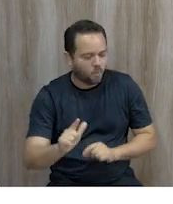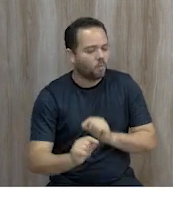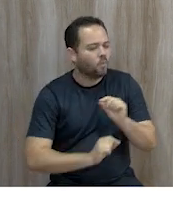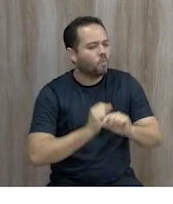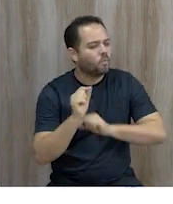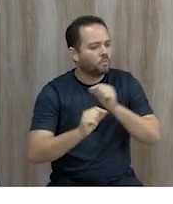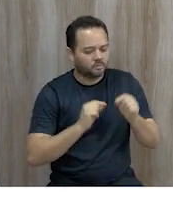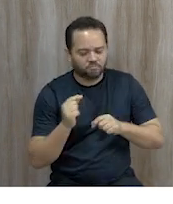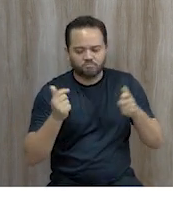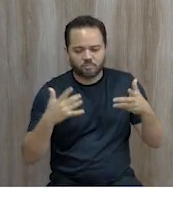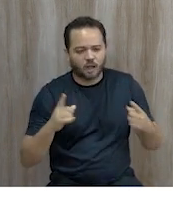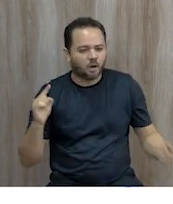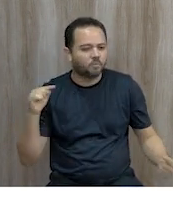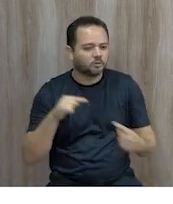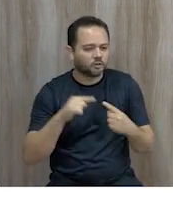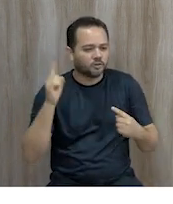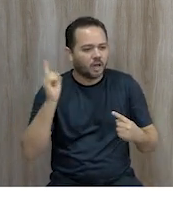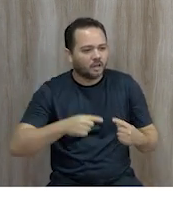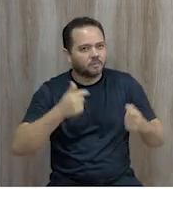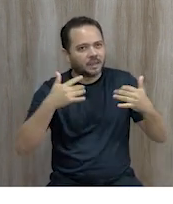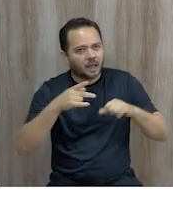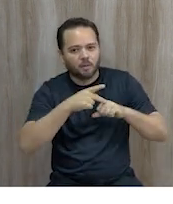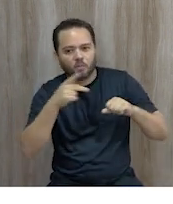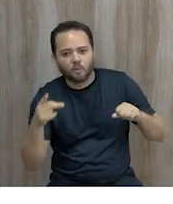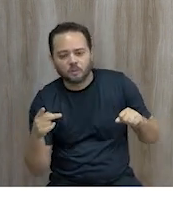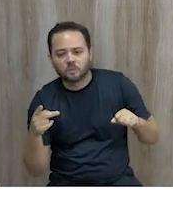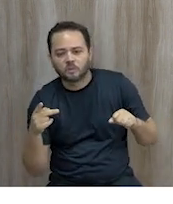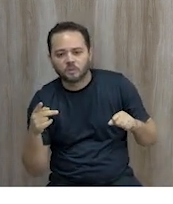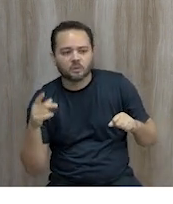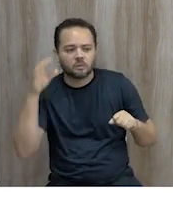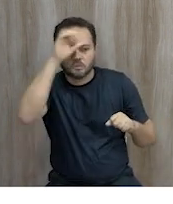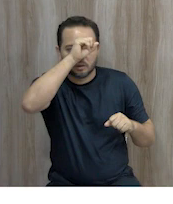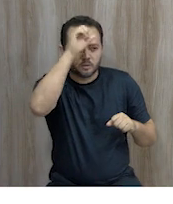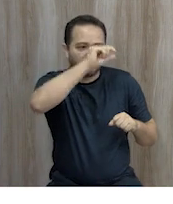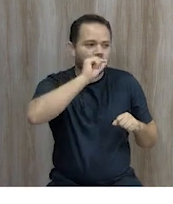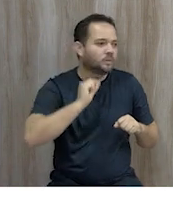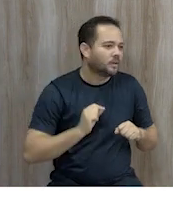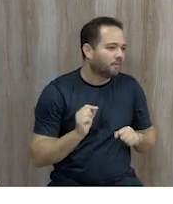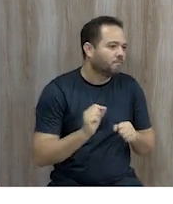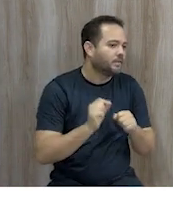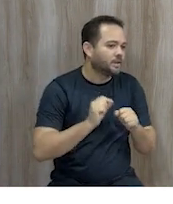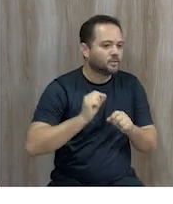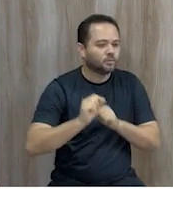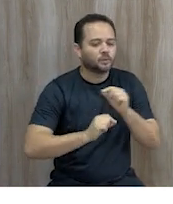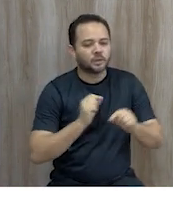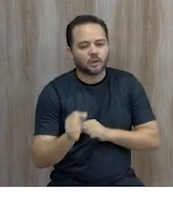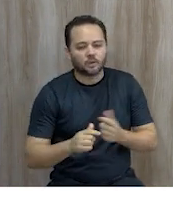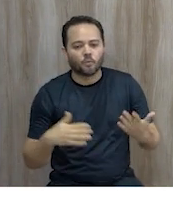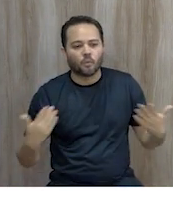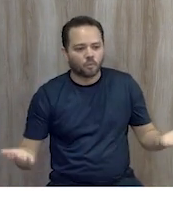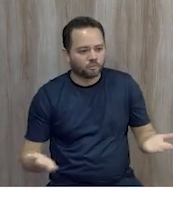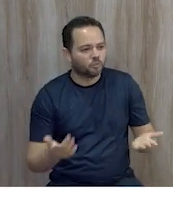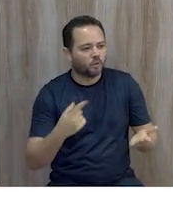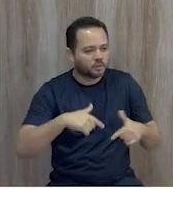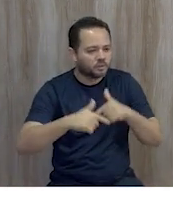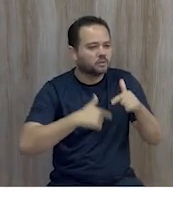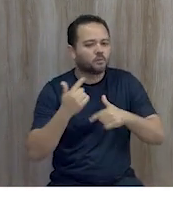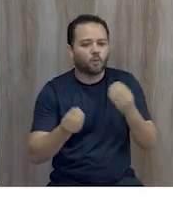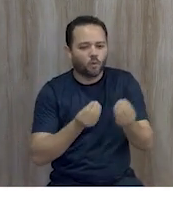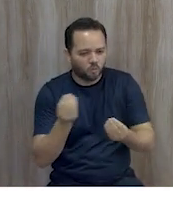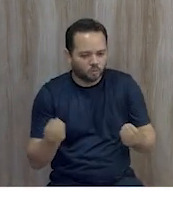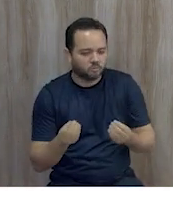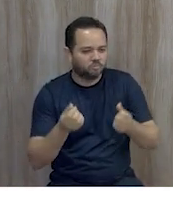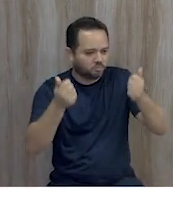para vocês o que a gente faz na especialização, o que os nossos alunos fazem na especialização, qual é a nossa filosofia de trabalho,